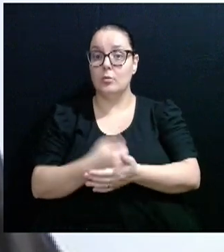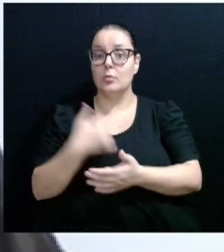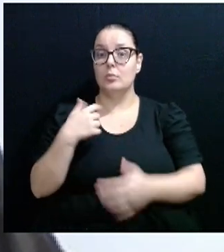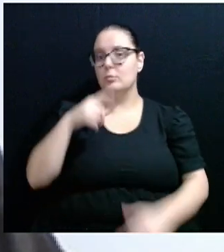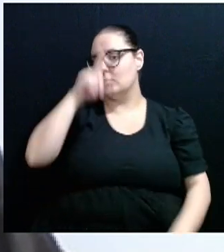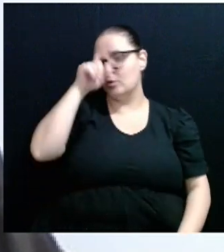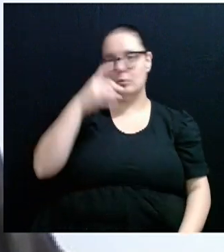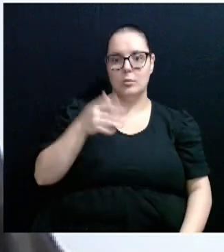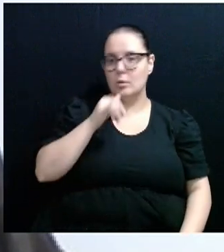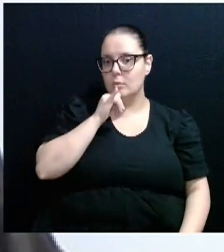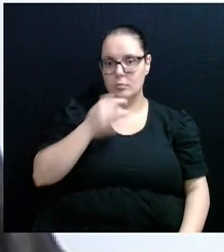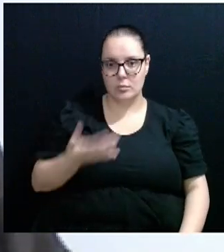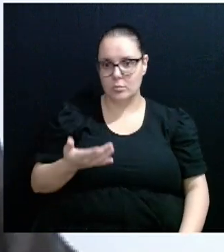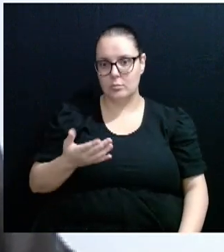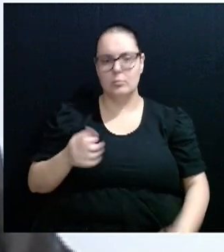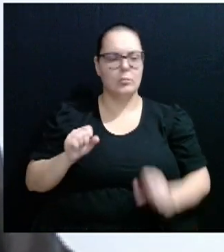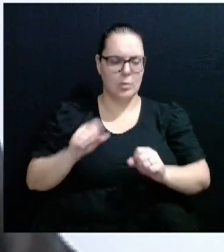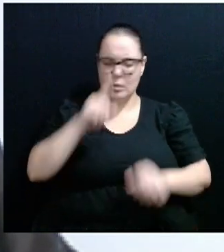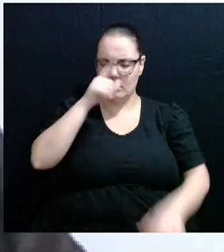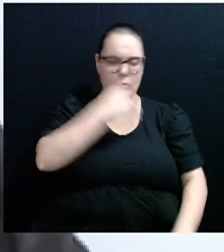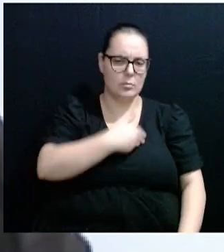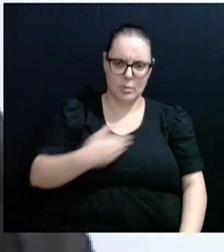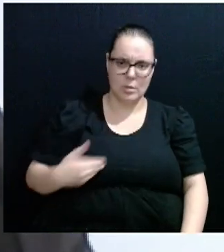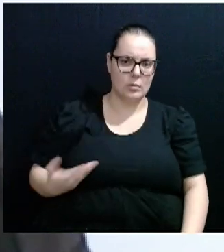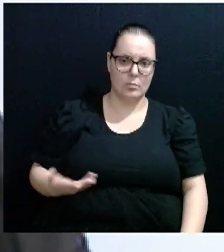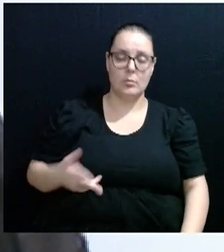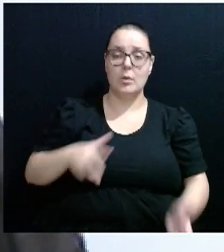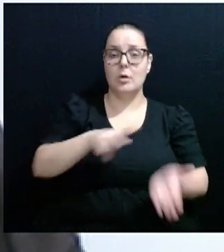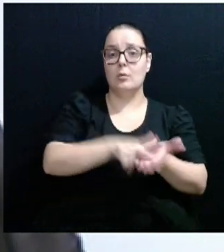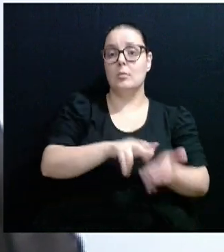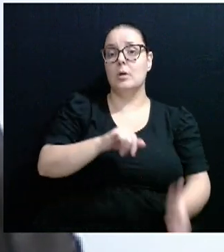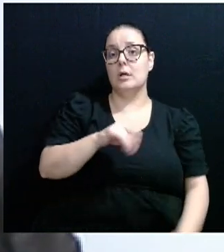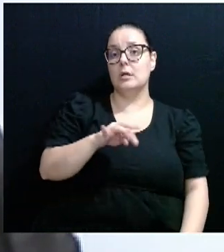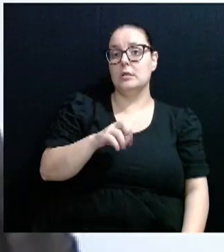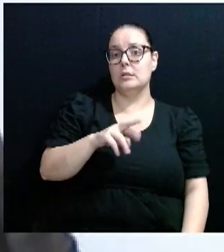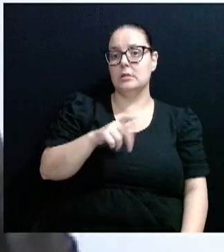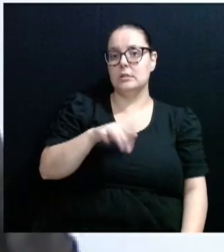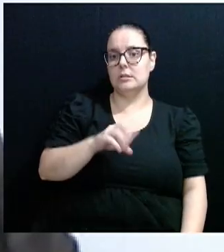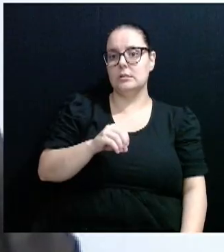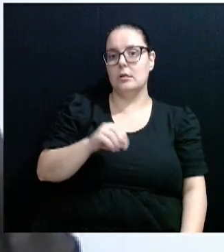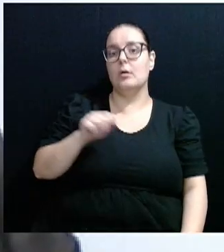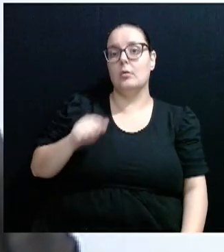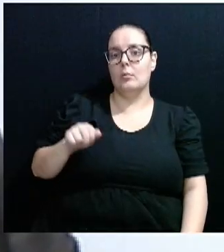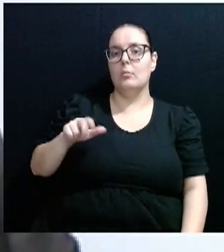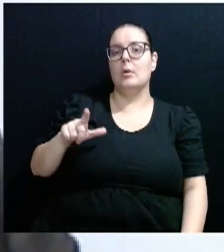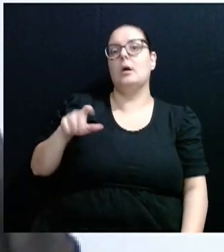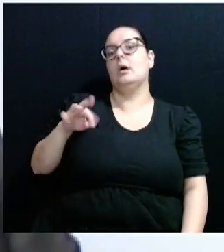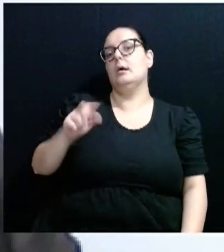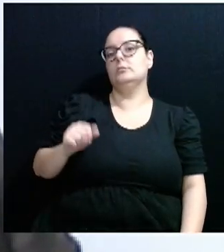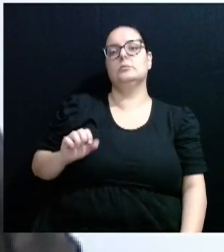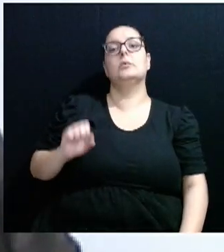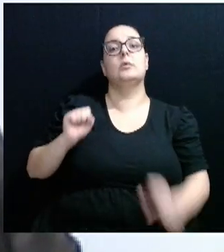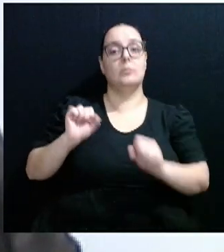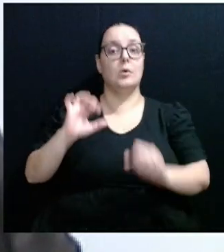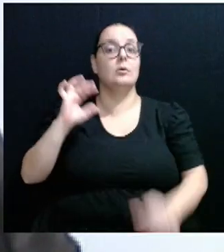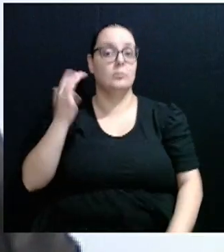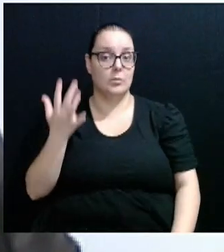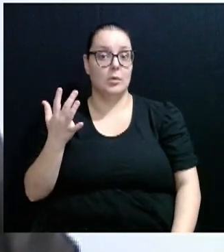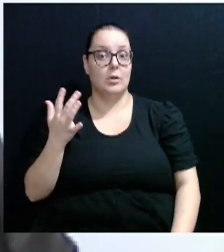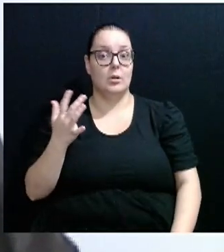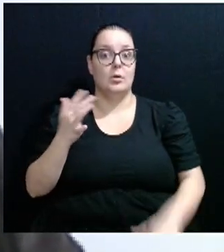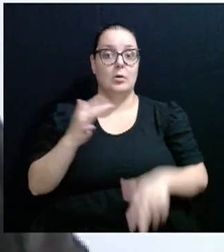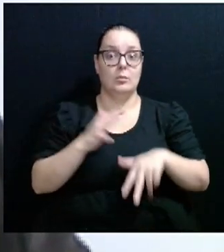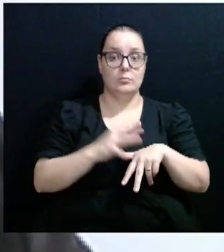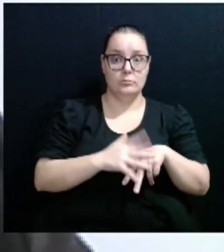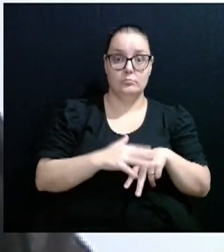ser o hospital público mesmo, mas uma internação, por exemplo, uma alta que está prestes a acontecer. Geralmente o paciente vem nessa